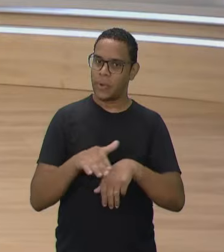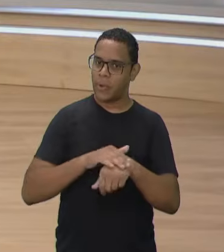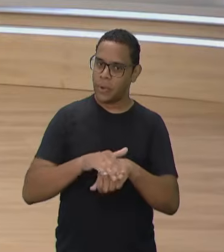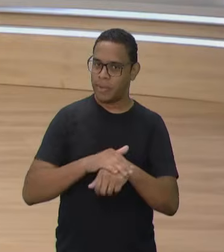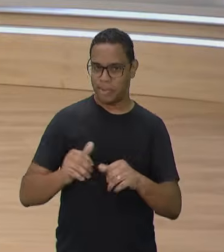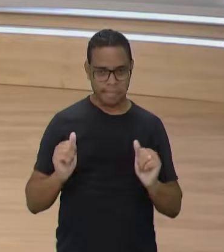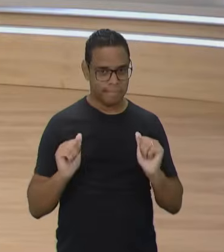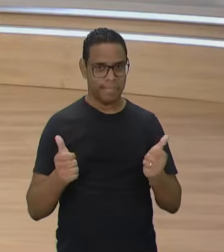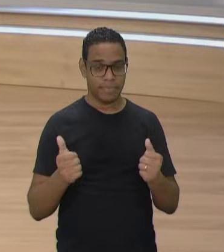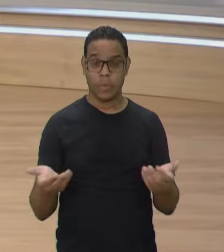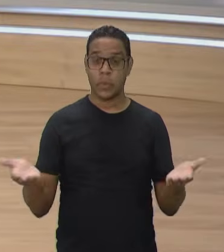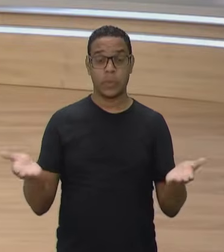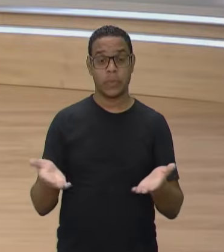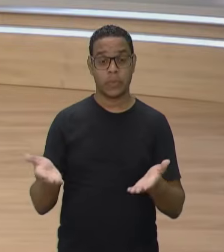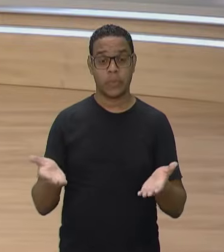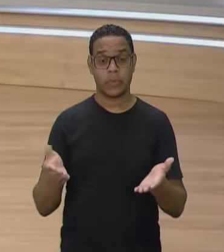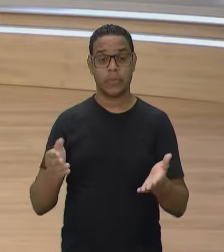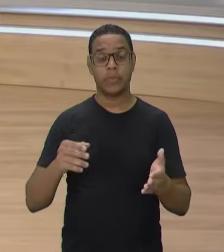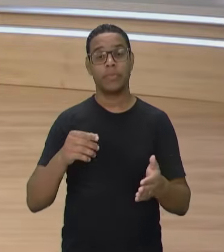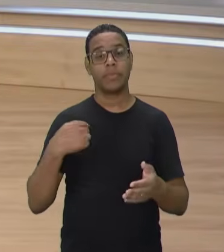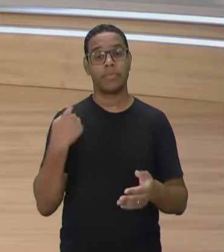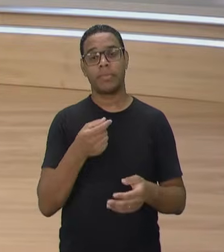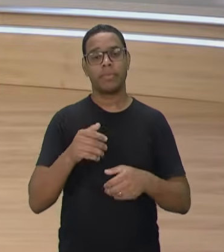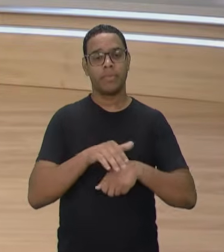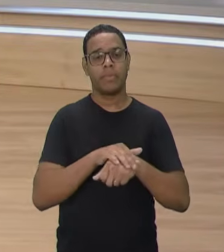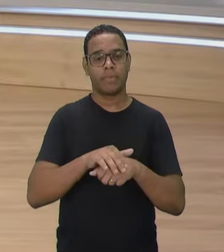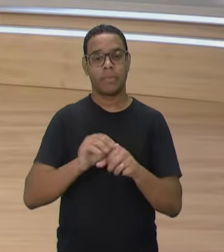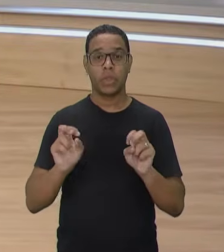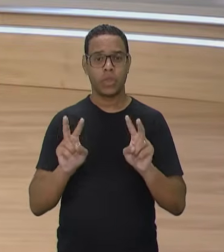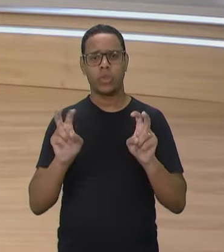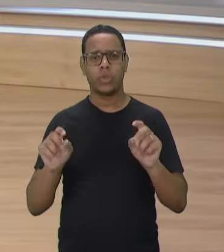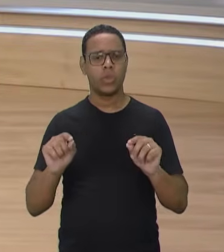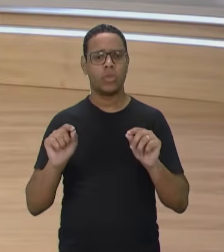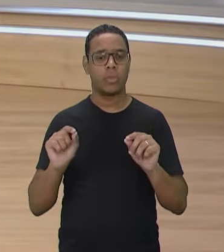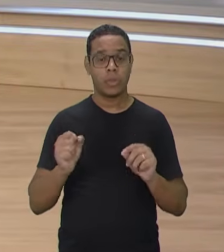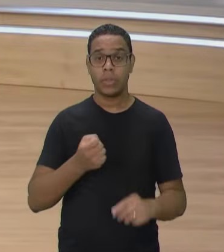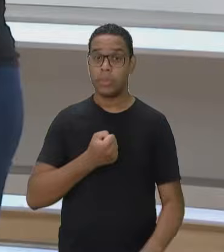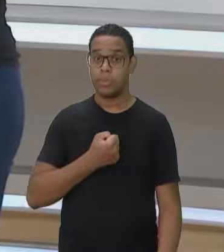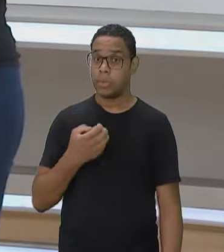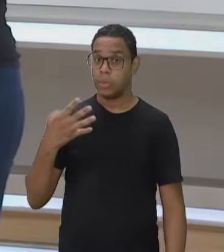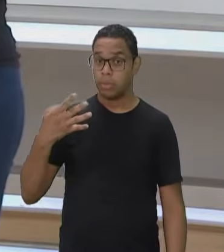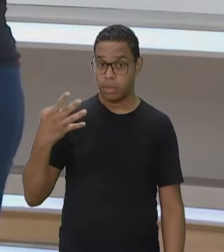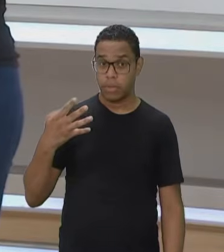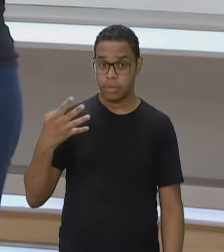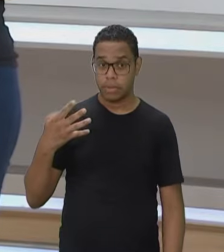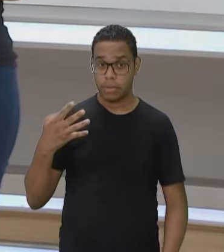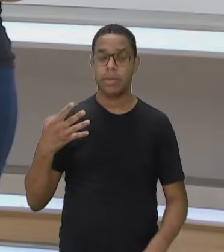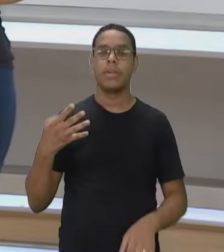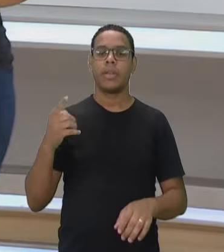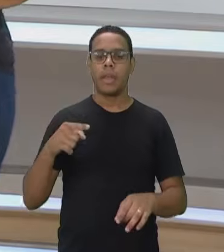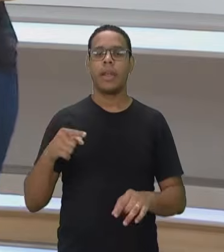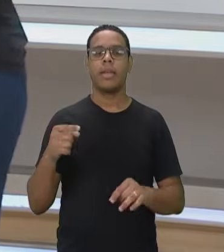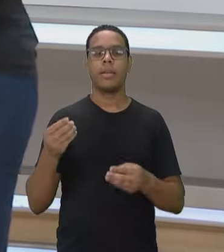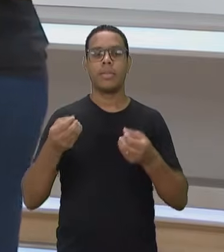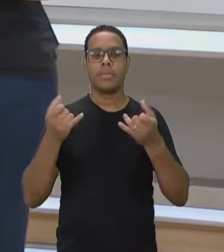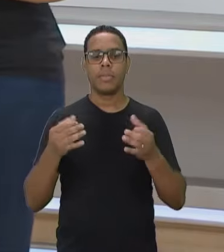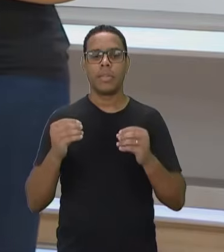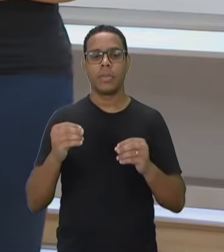conversa. Hoje nós vamos falar sobre o item 4, que trabalhava com o